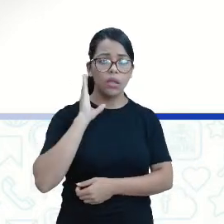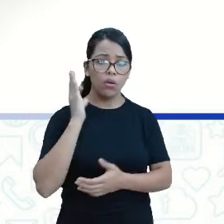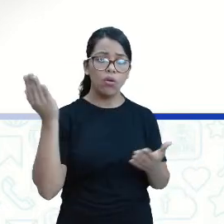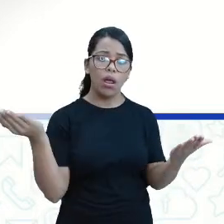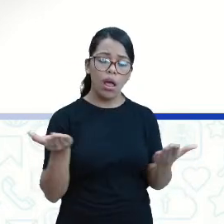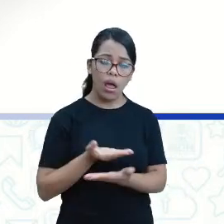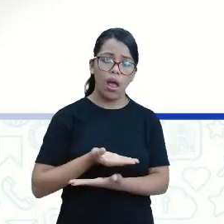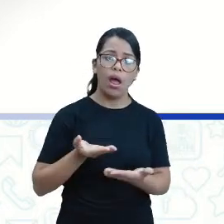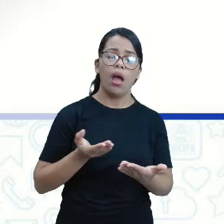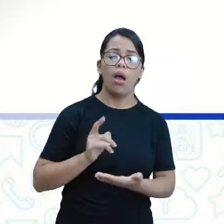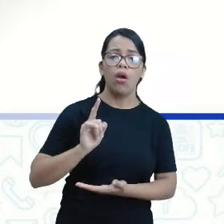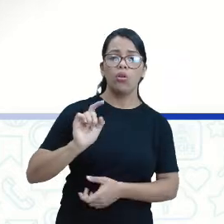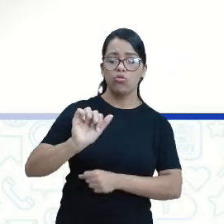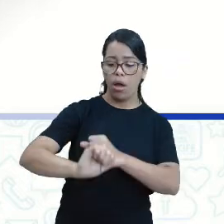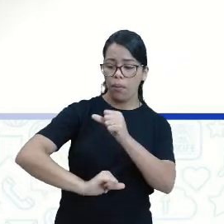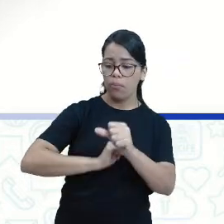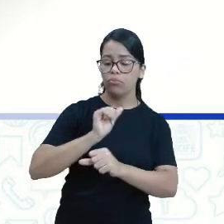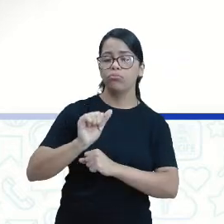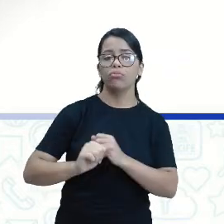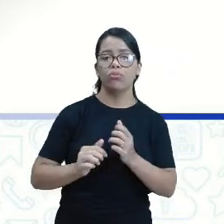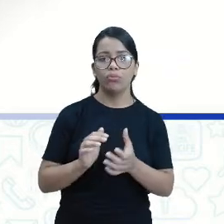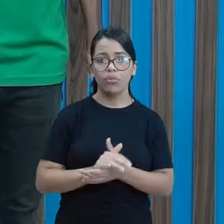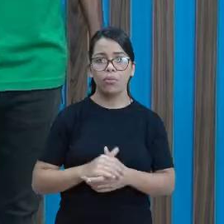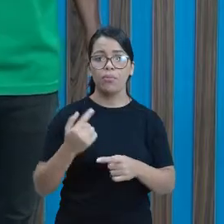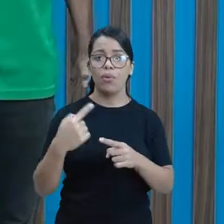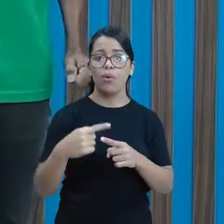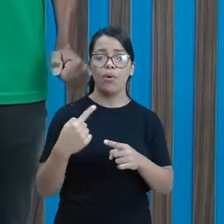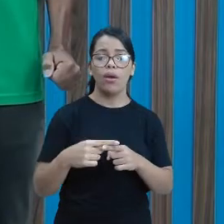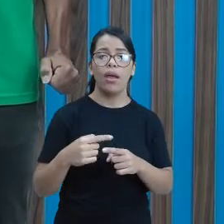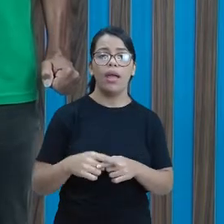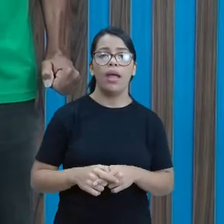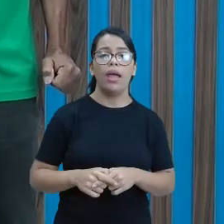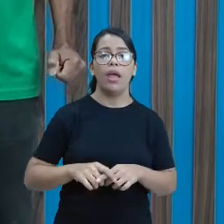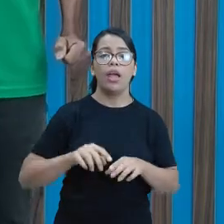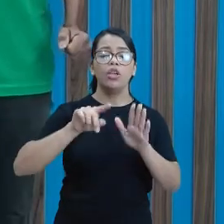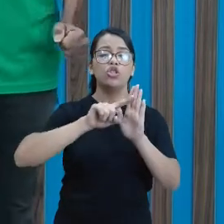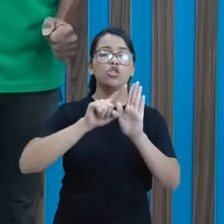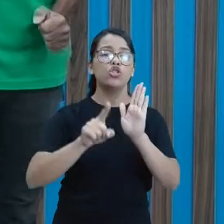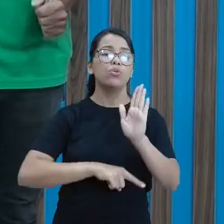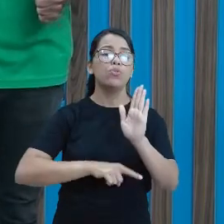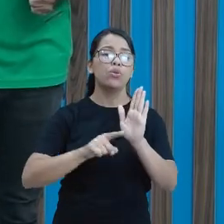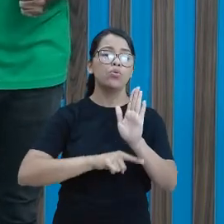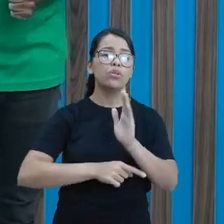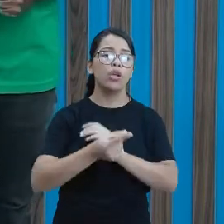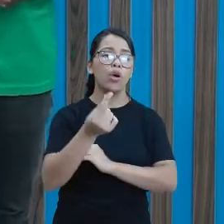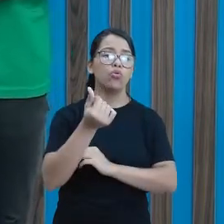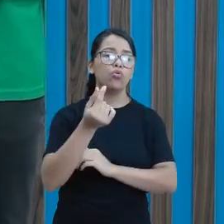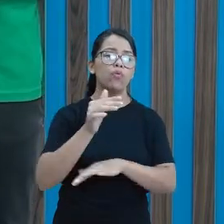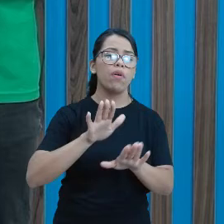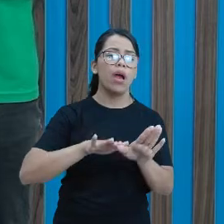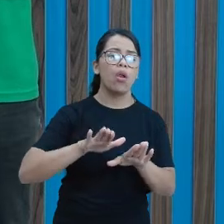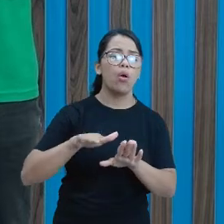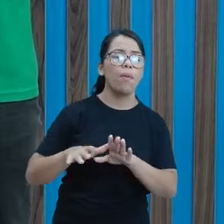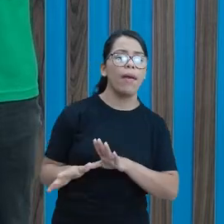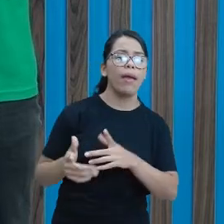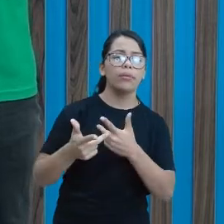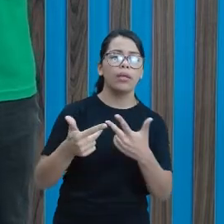tinha trocado 2 vezes o nome dele e eu não troco mais. Redução do preço médio dos produtos, avanço no